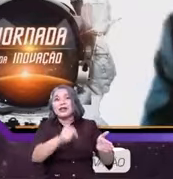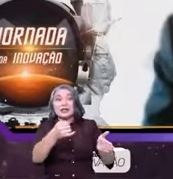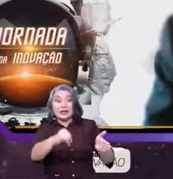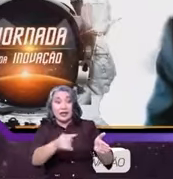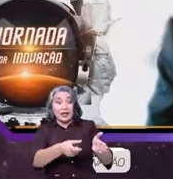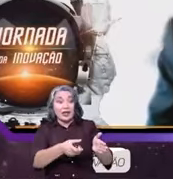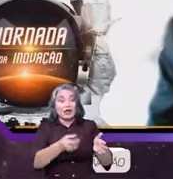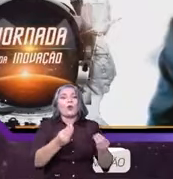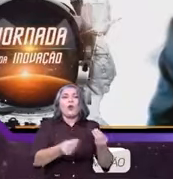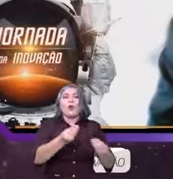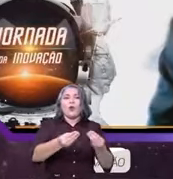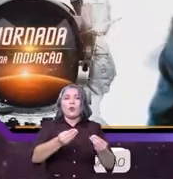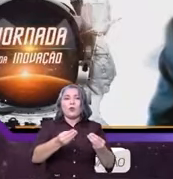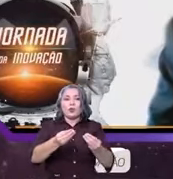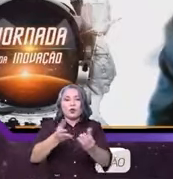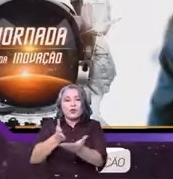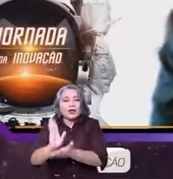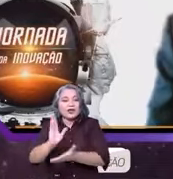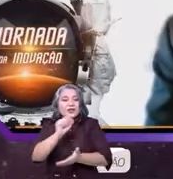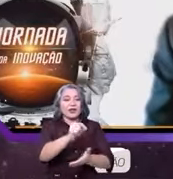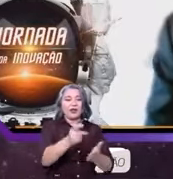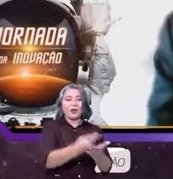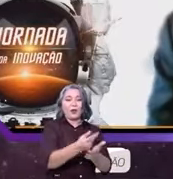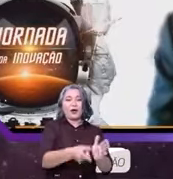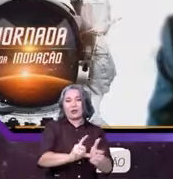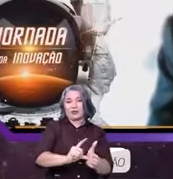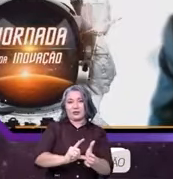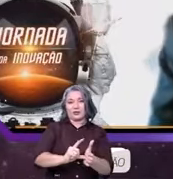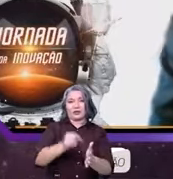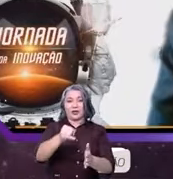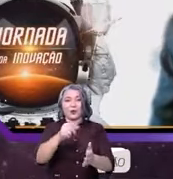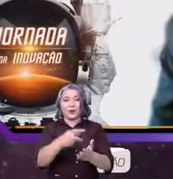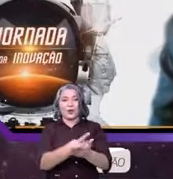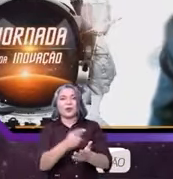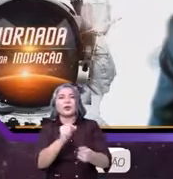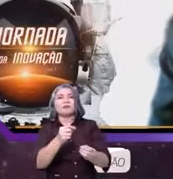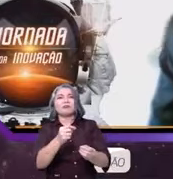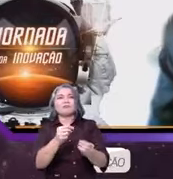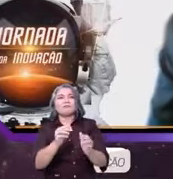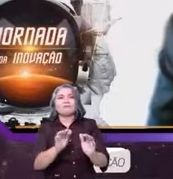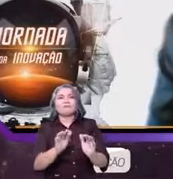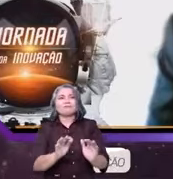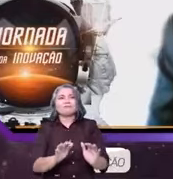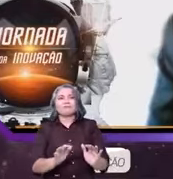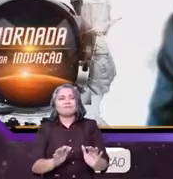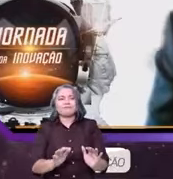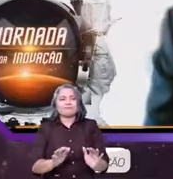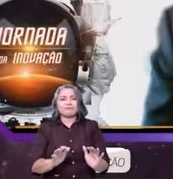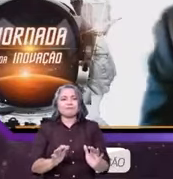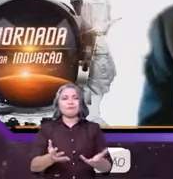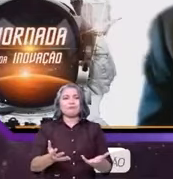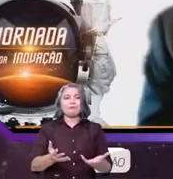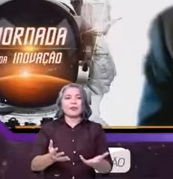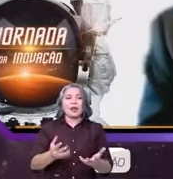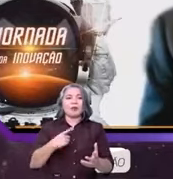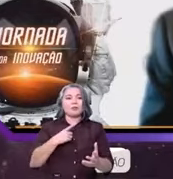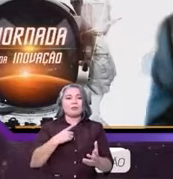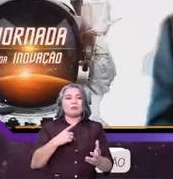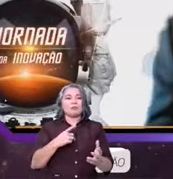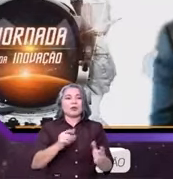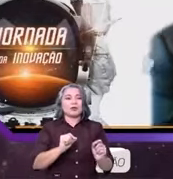antes? Então, o erro, ele não pode ser ele não pode ser